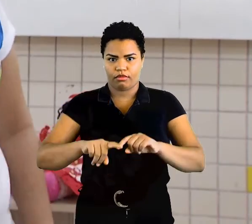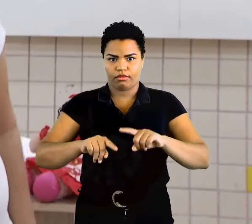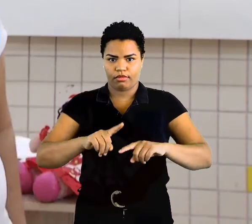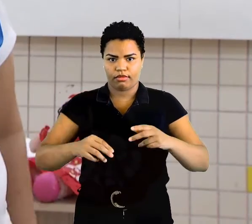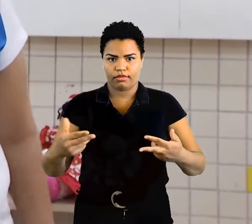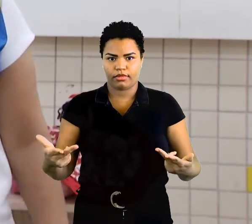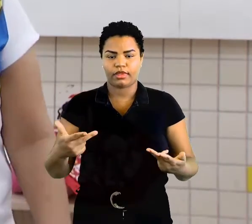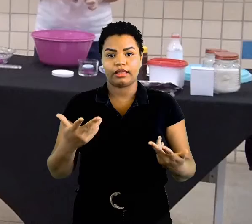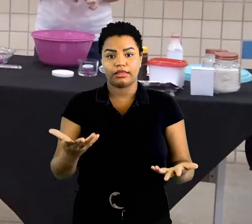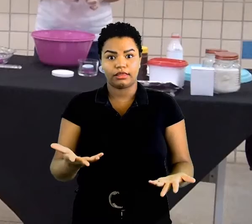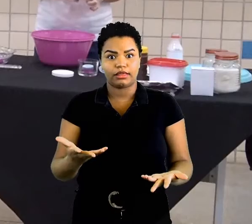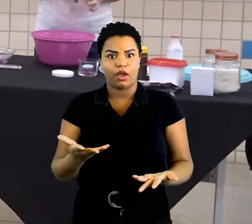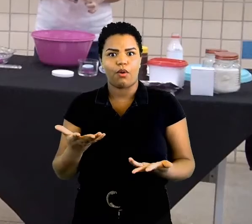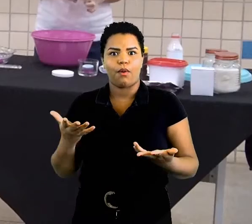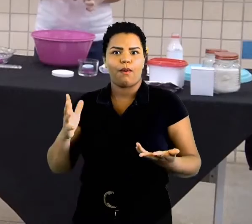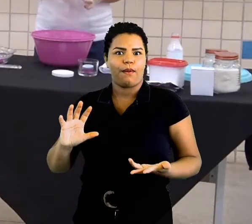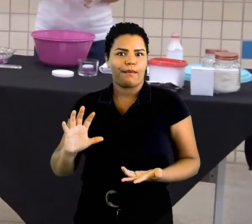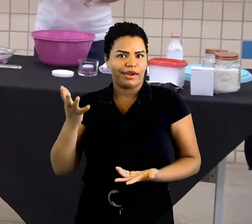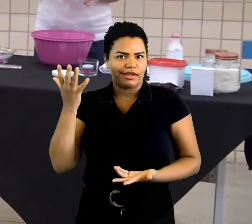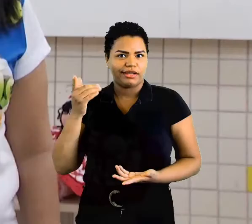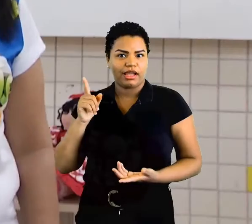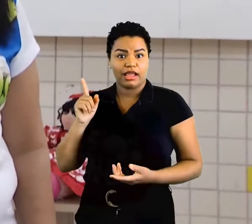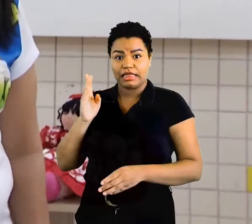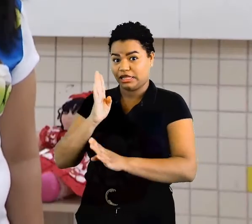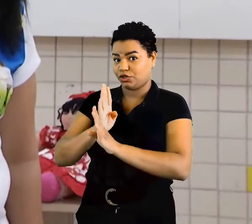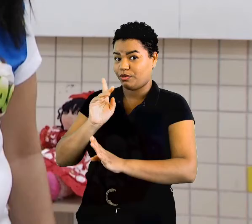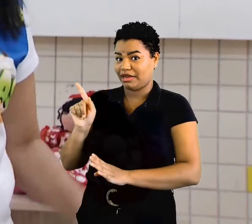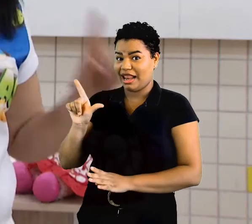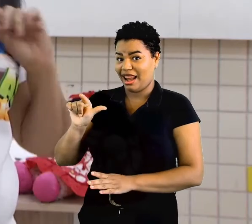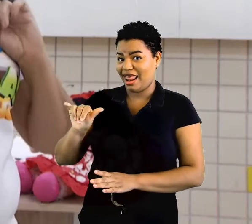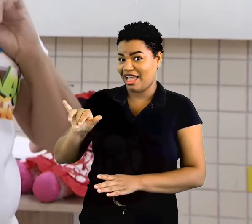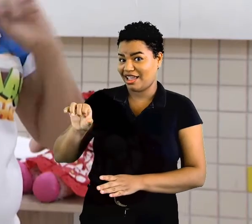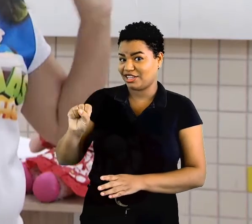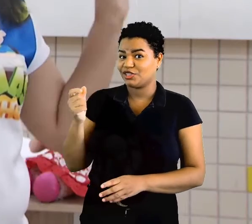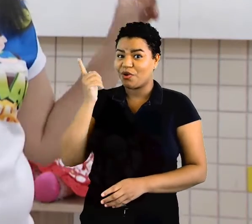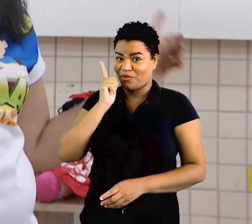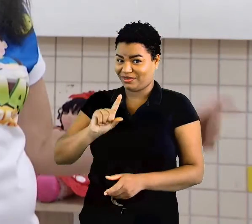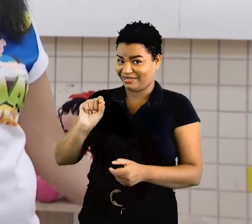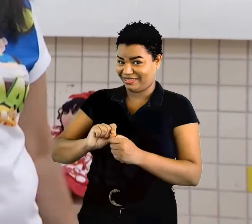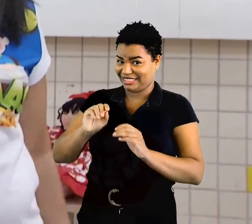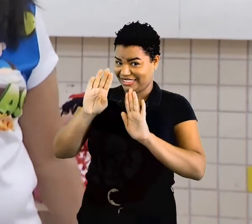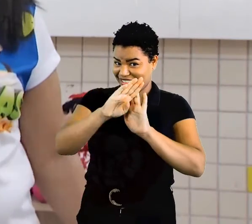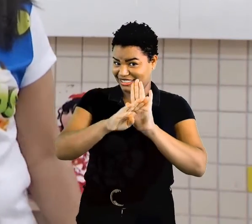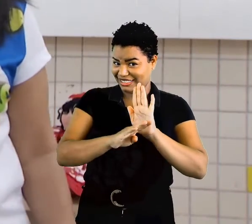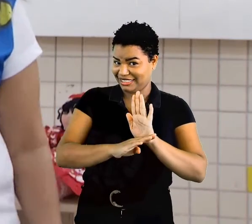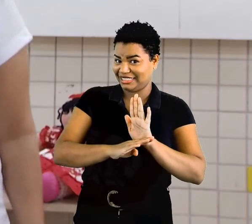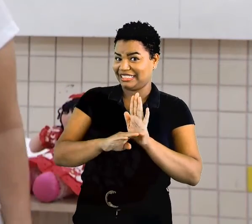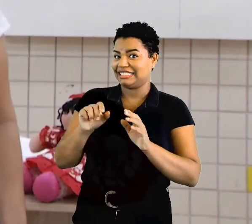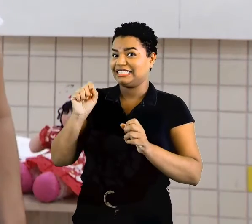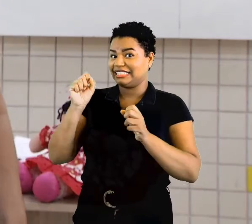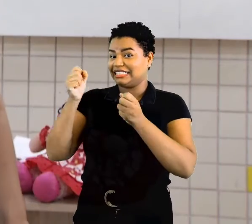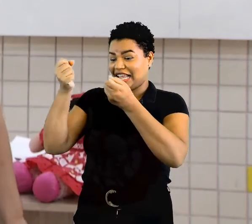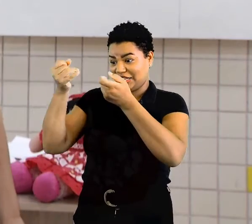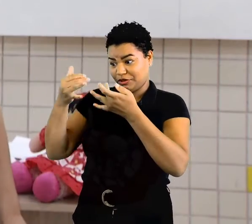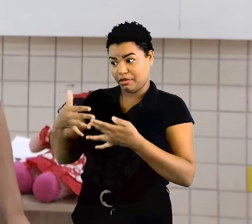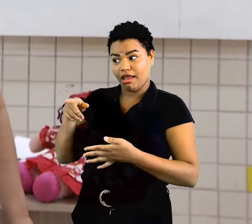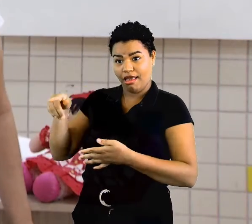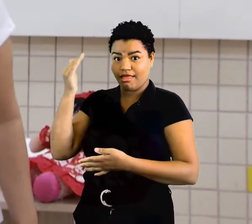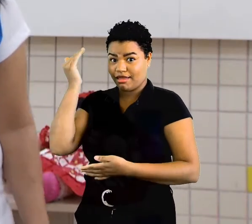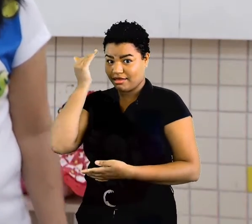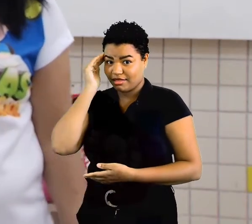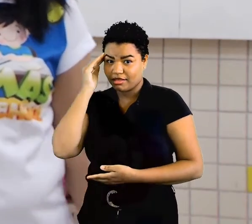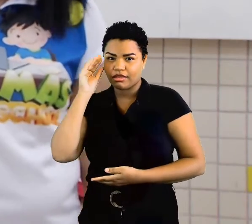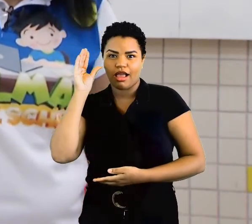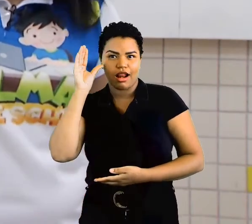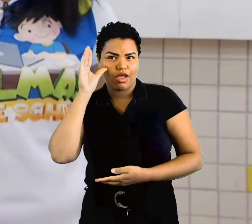Laís realmente consegue fazer receita, se ela realmente entendeu o que eu expliquei para ela, se ela observou o